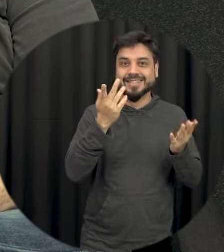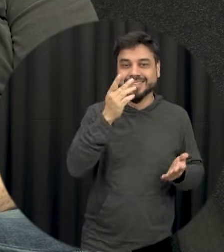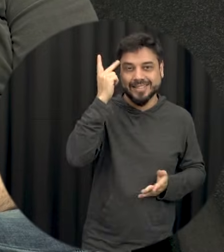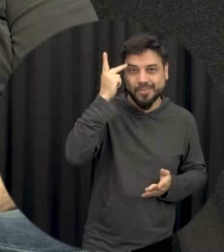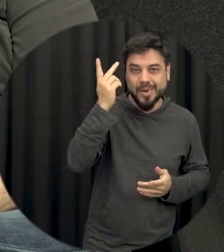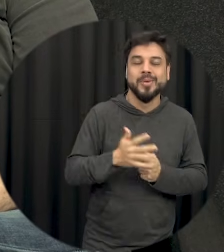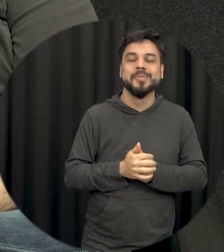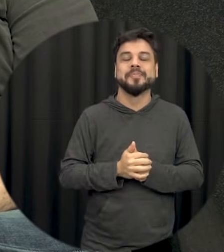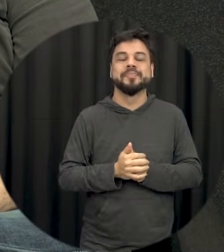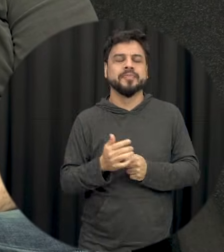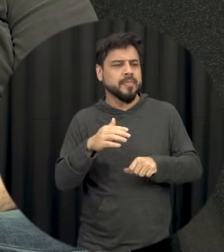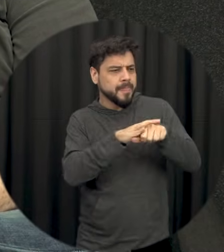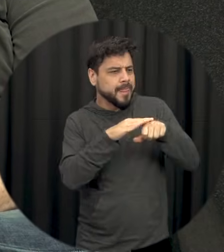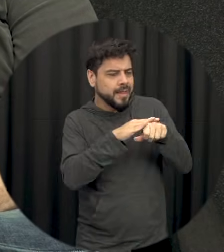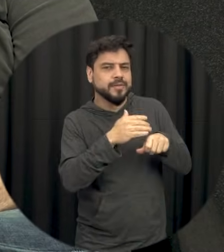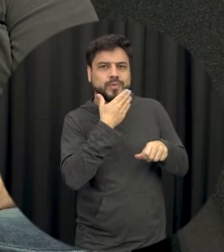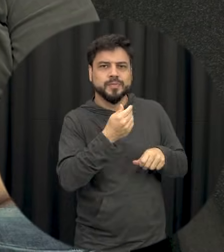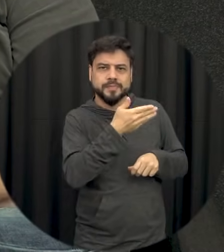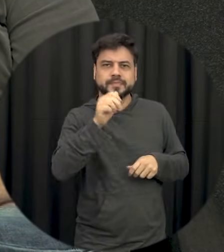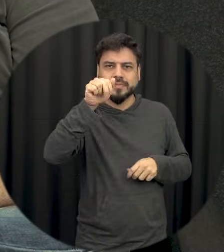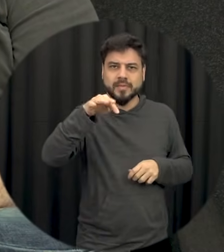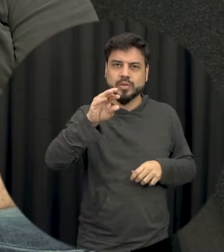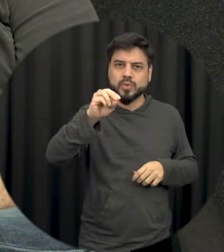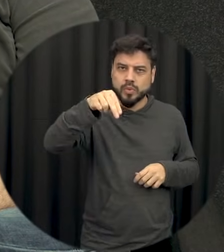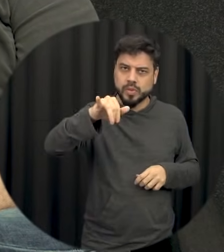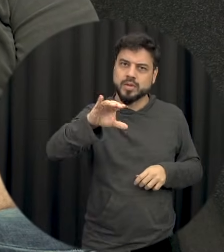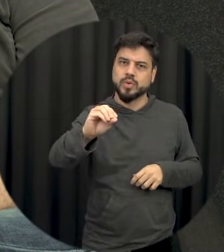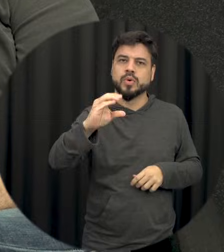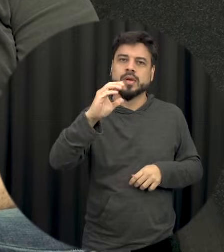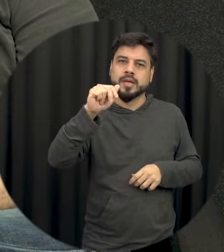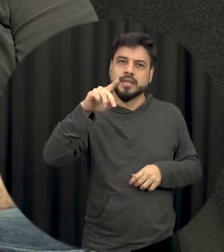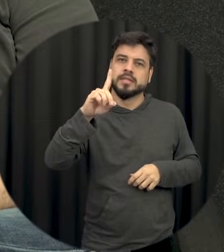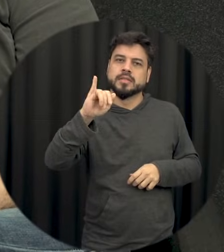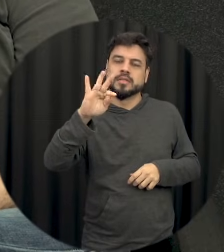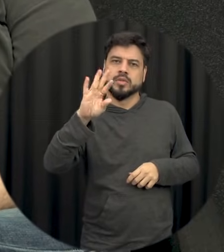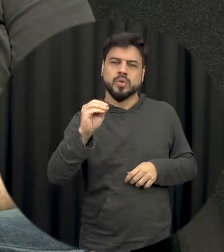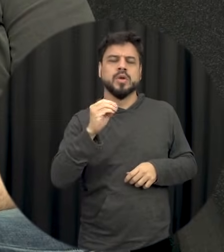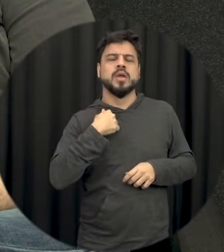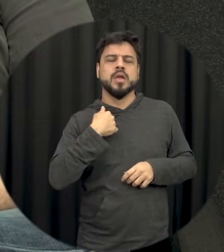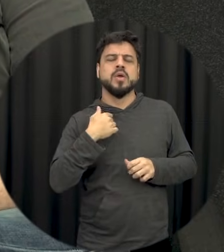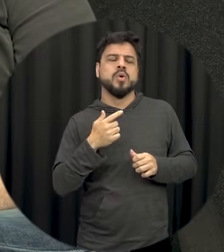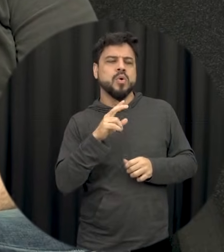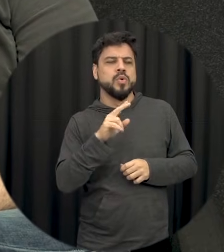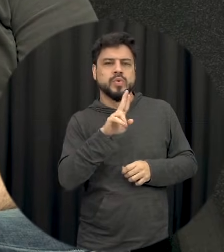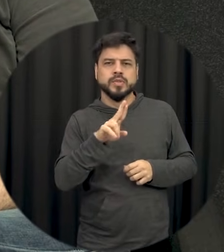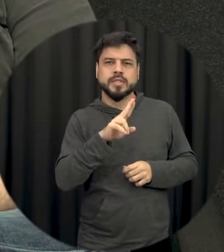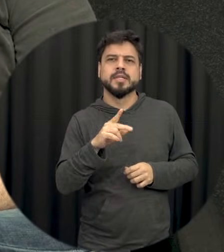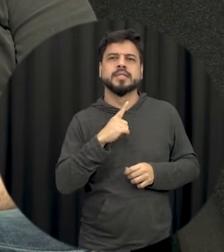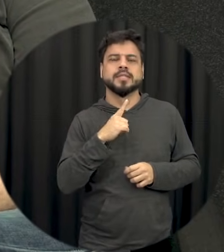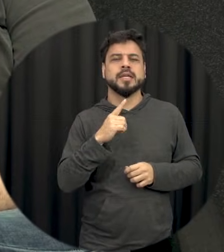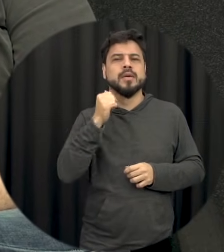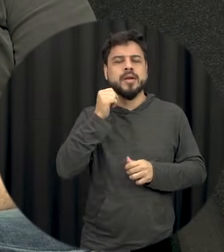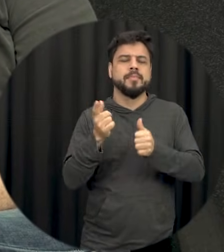E nessa conversa com o Antônio Cândido, eu usei como gancho uma figura, a primeira antropóloga brasileira, que se chamava